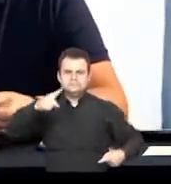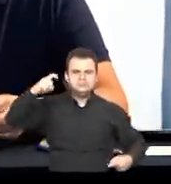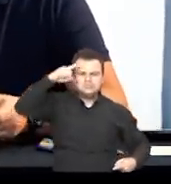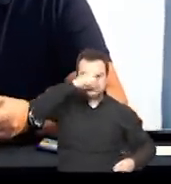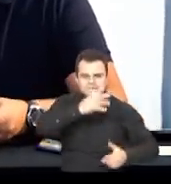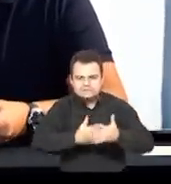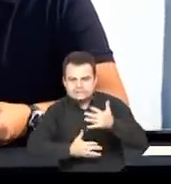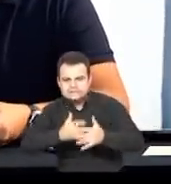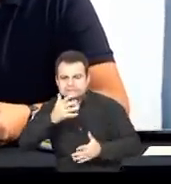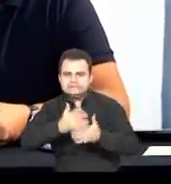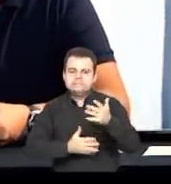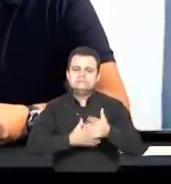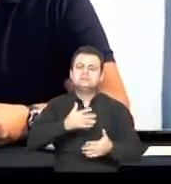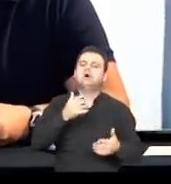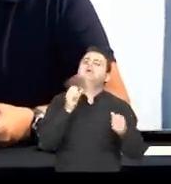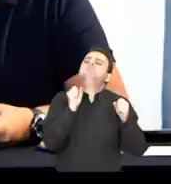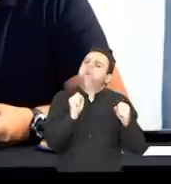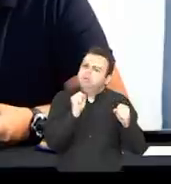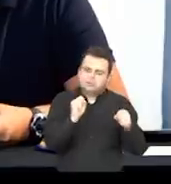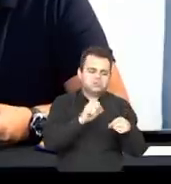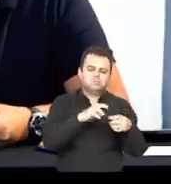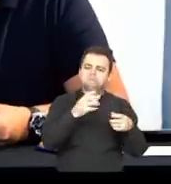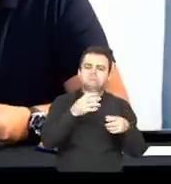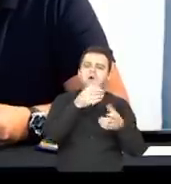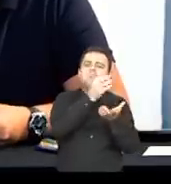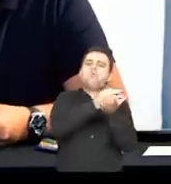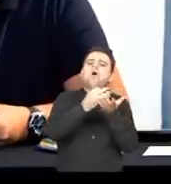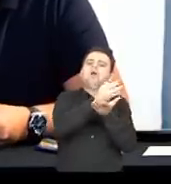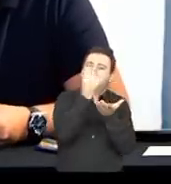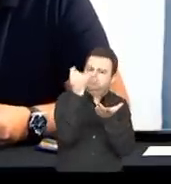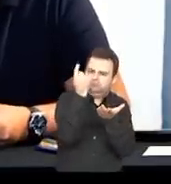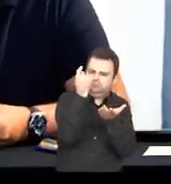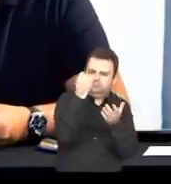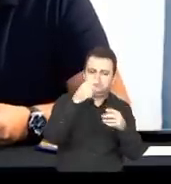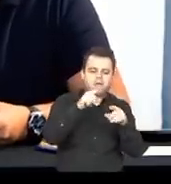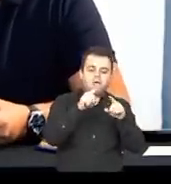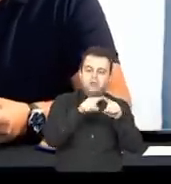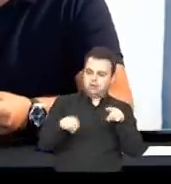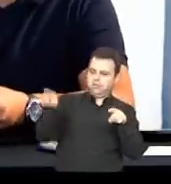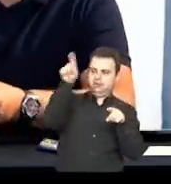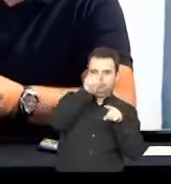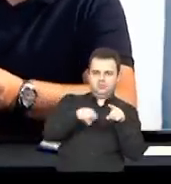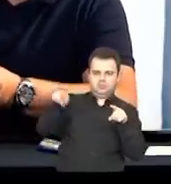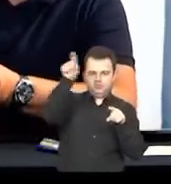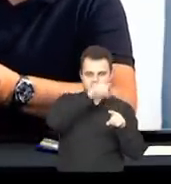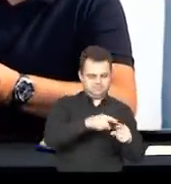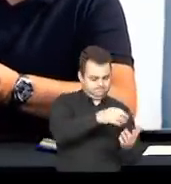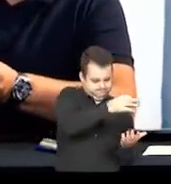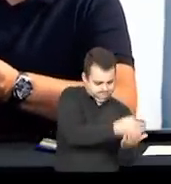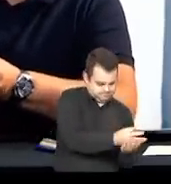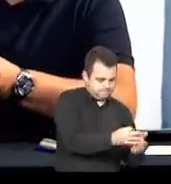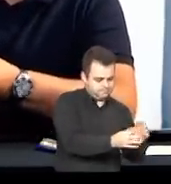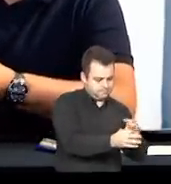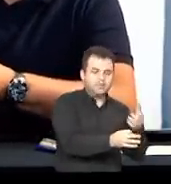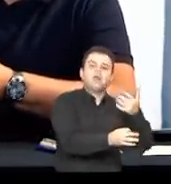parte, você pode colocar uma tampinha, uma moeda, alguma coisa redonda para fazer esse molde.